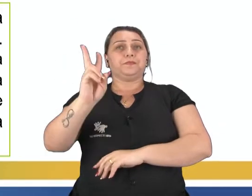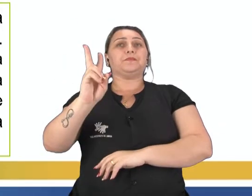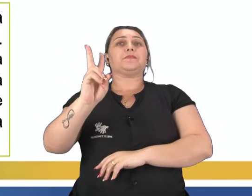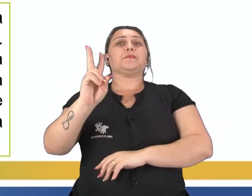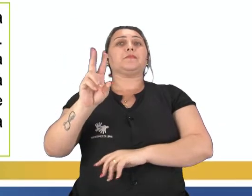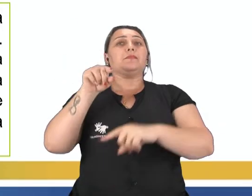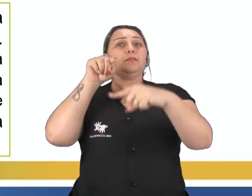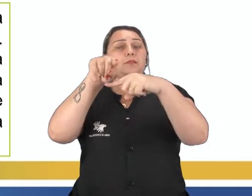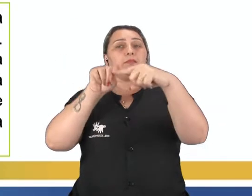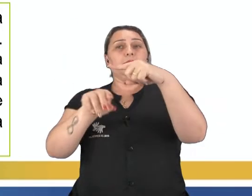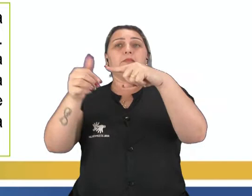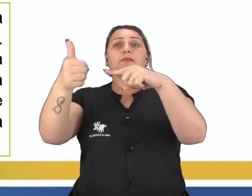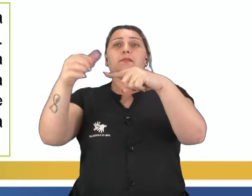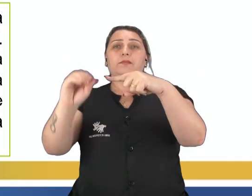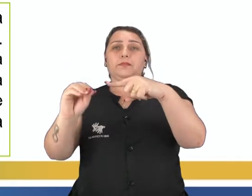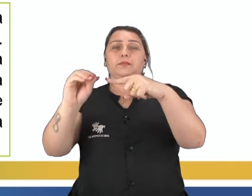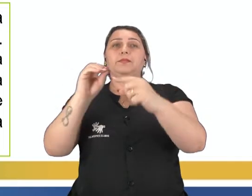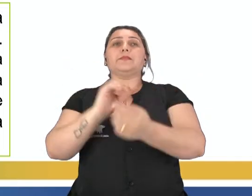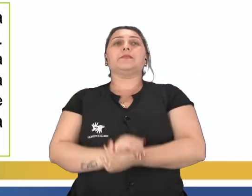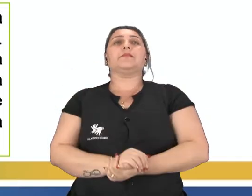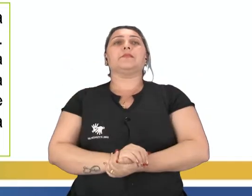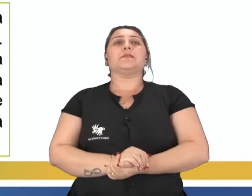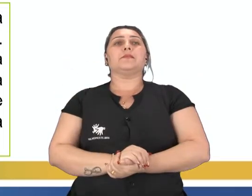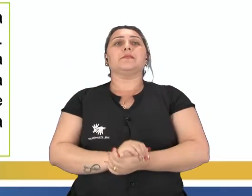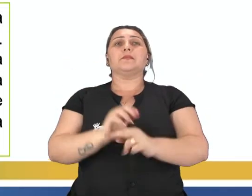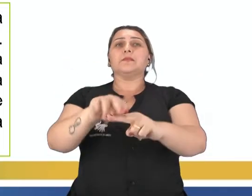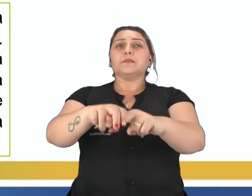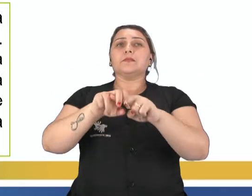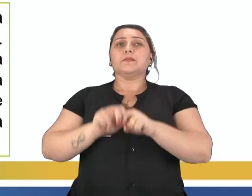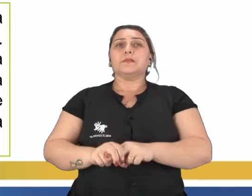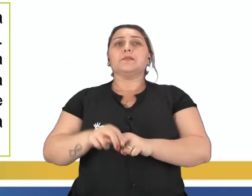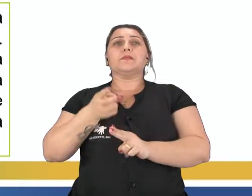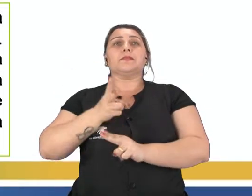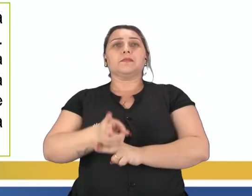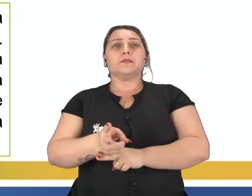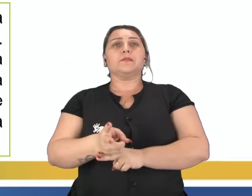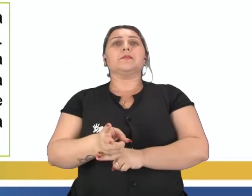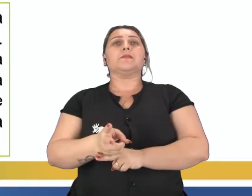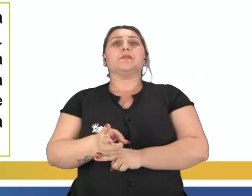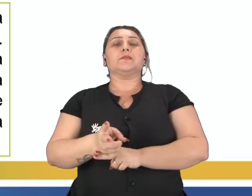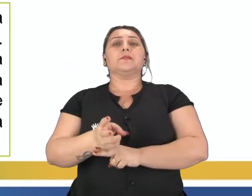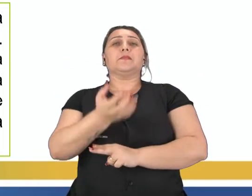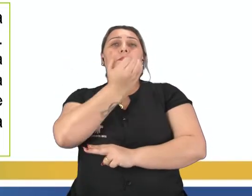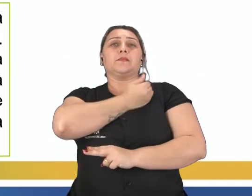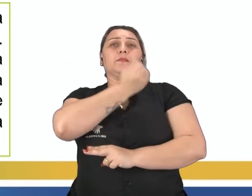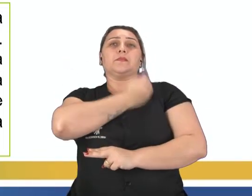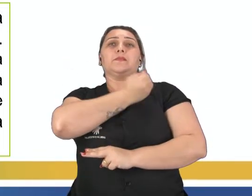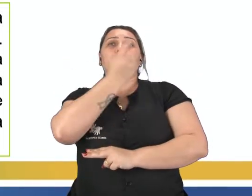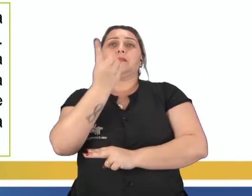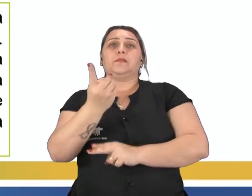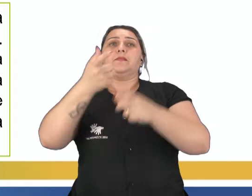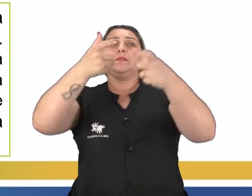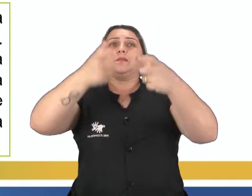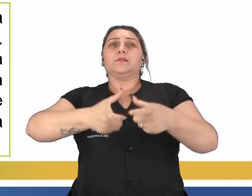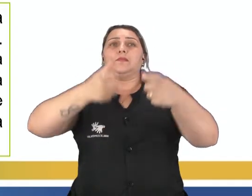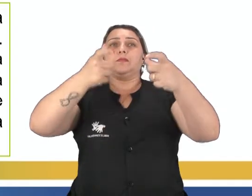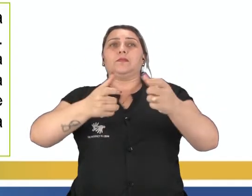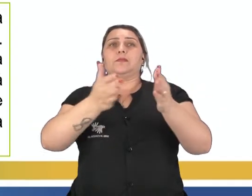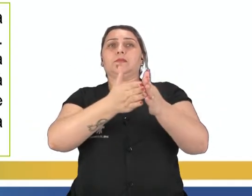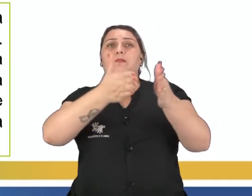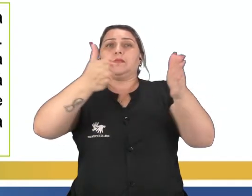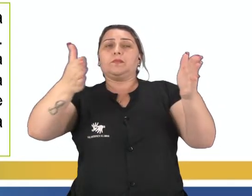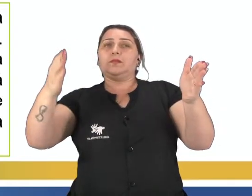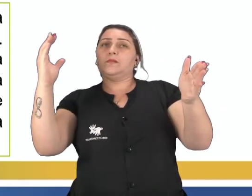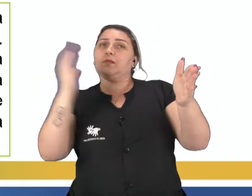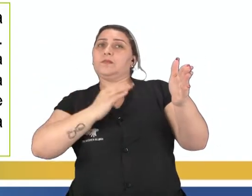valor posicional é dividido por 10. Portanto, mantendo essa regularidade, se o algarismo 1 ocupar uma